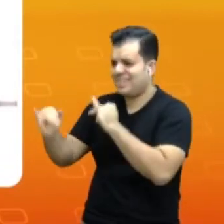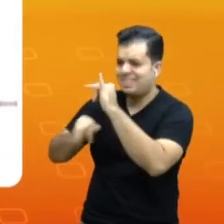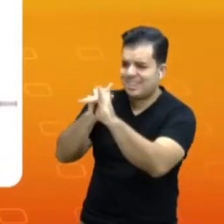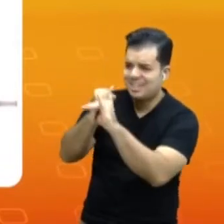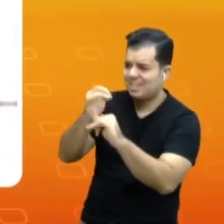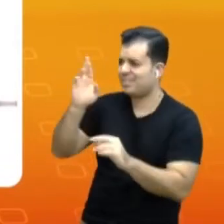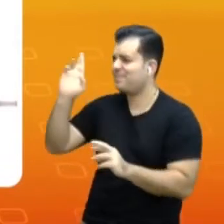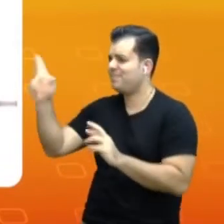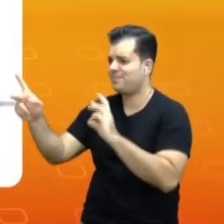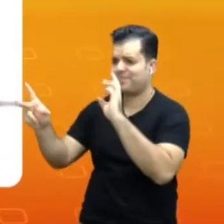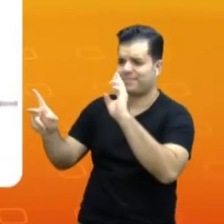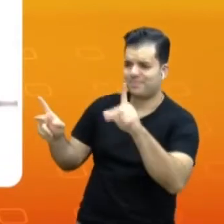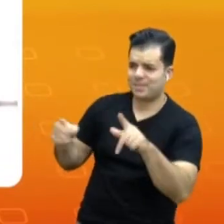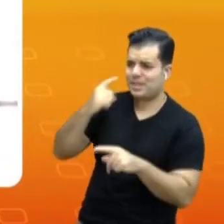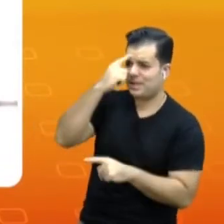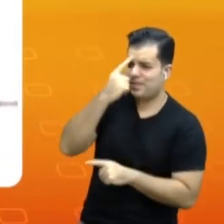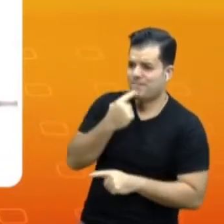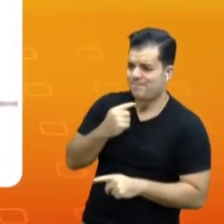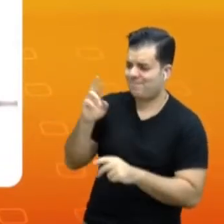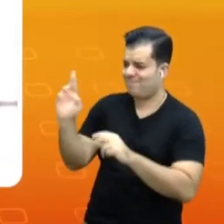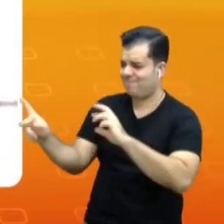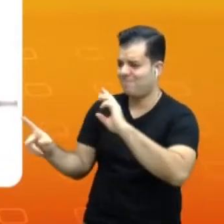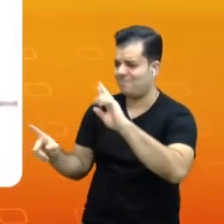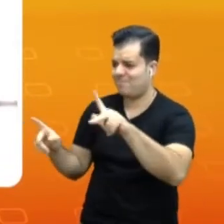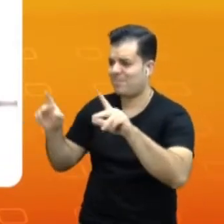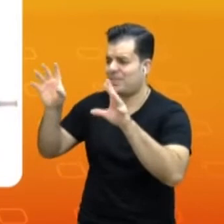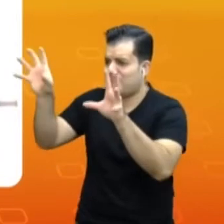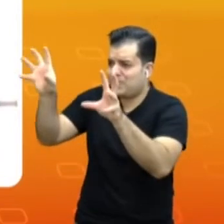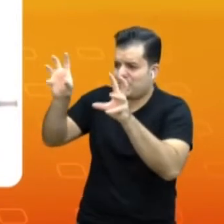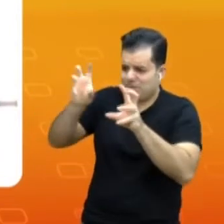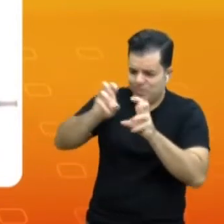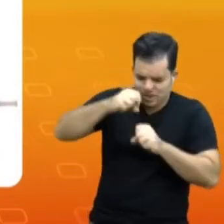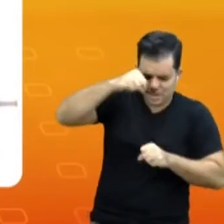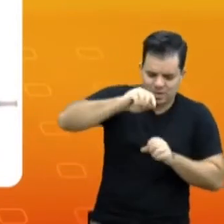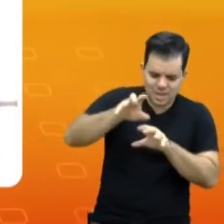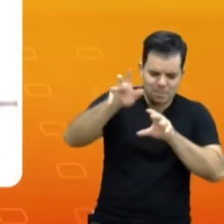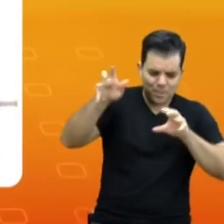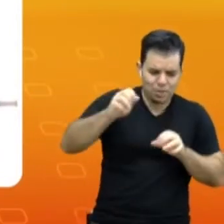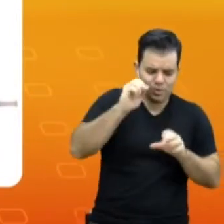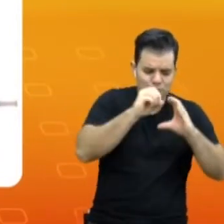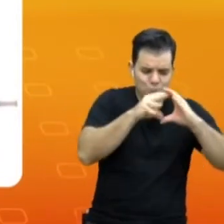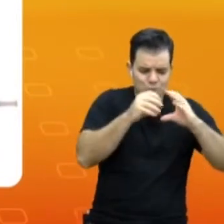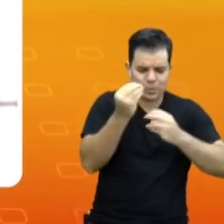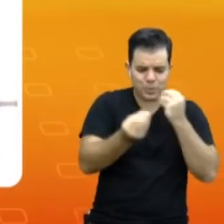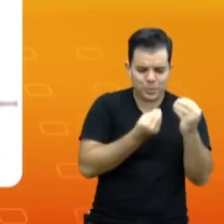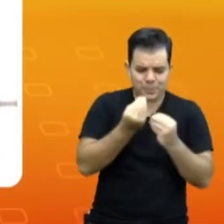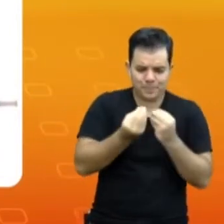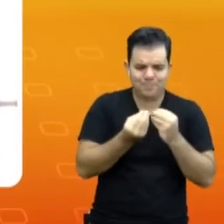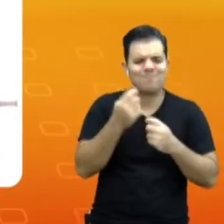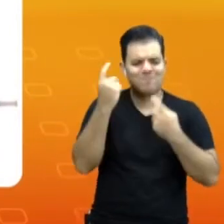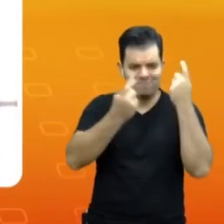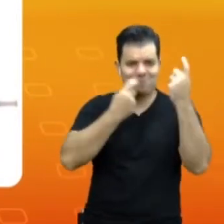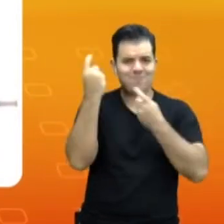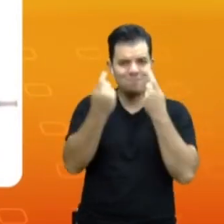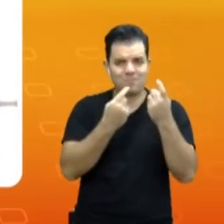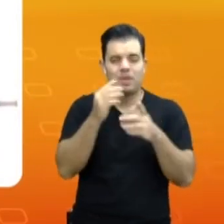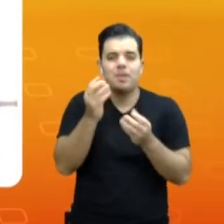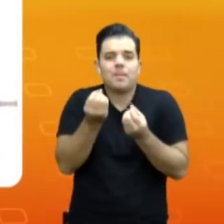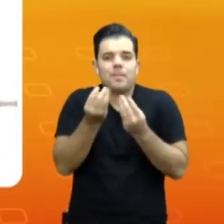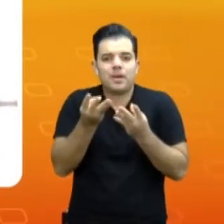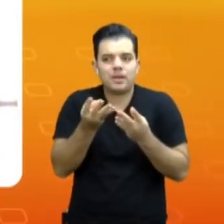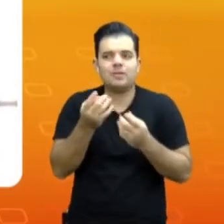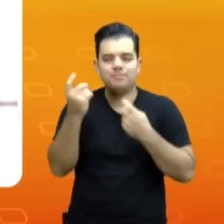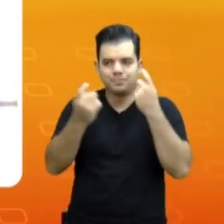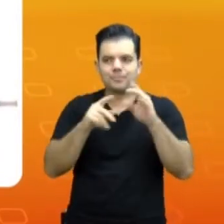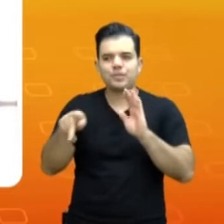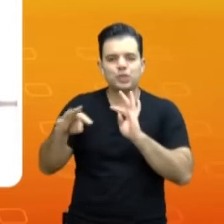diferentes perfis, para que pudessem chegar aquilo nos estúdios Globo, para que a gente montasse ali